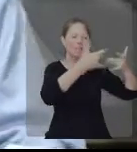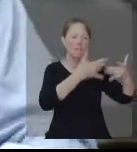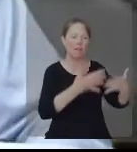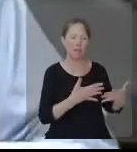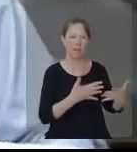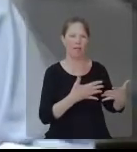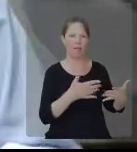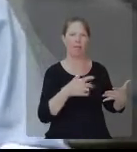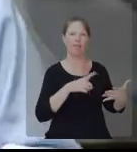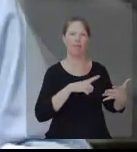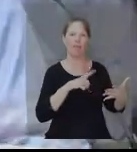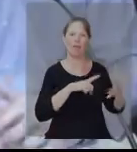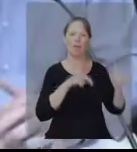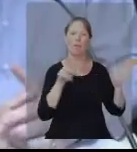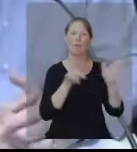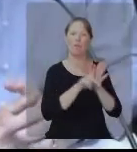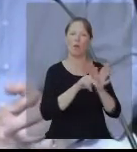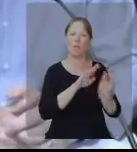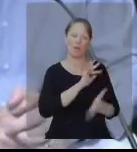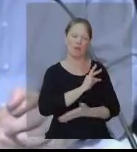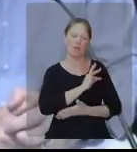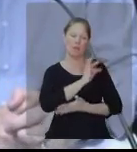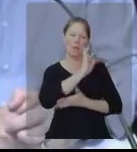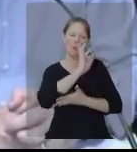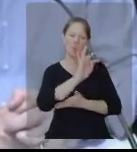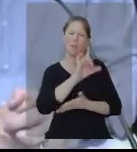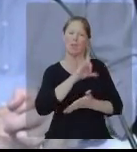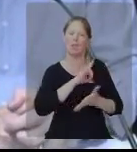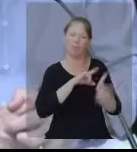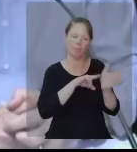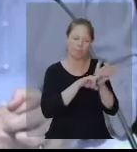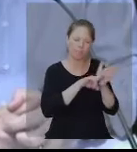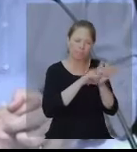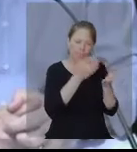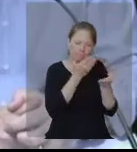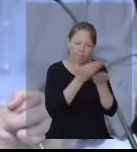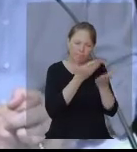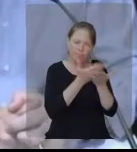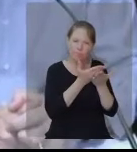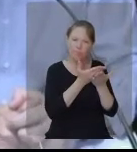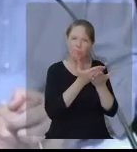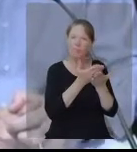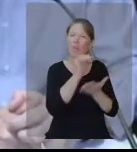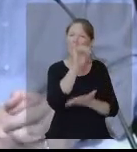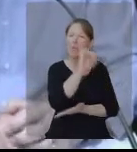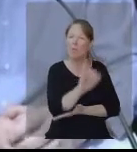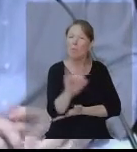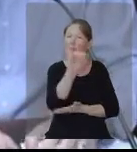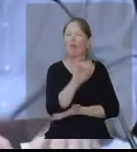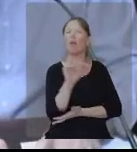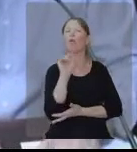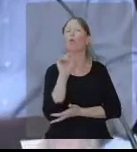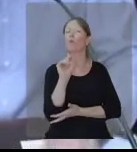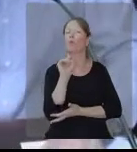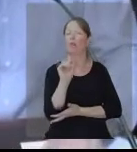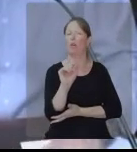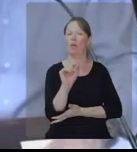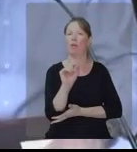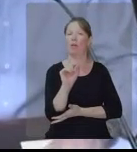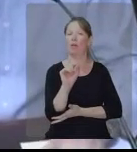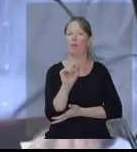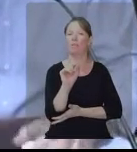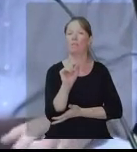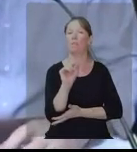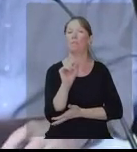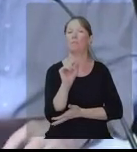na teologia se chama de hermenêutica, né? E uma coisa fundamental, por exemplo, nesses casos, é